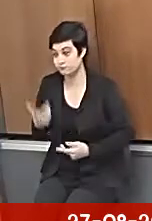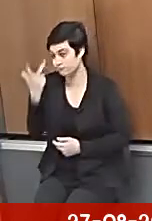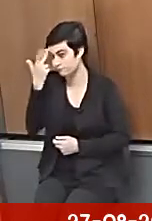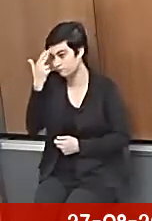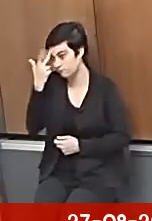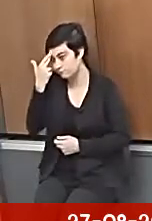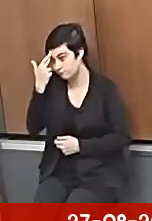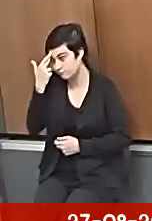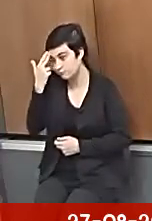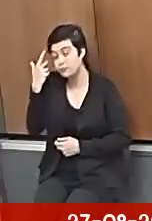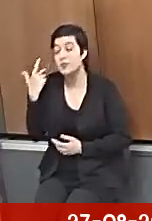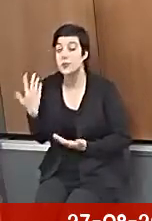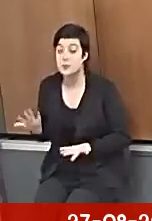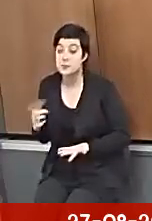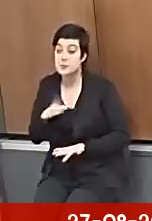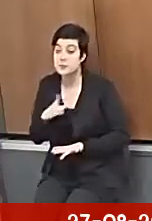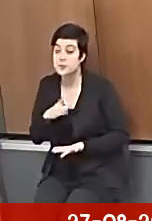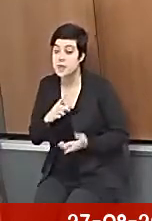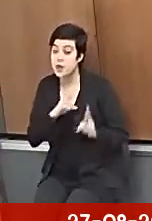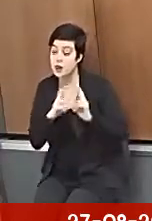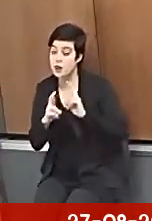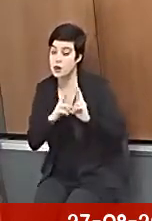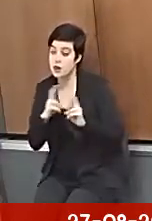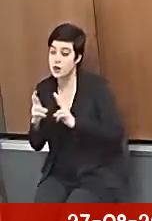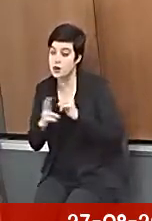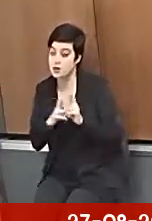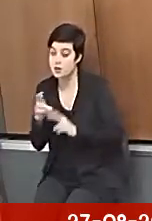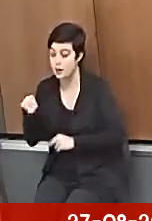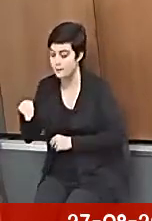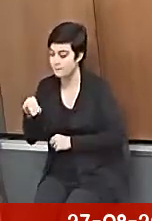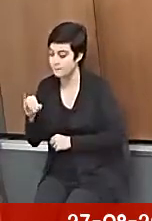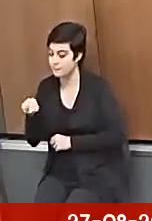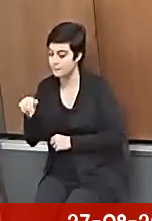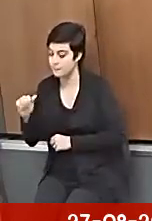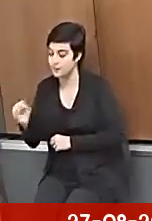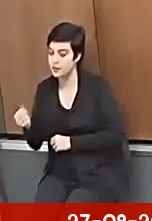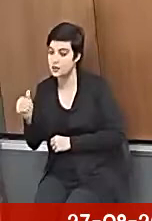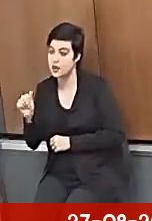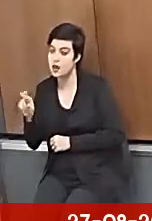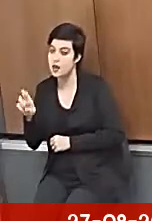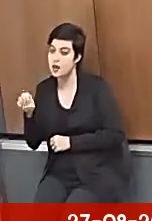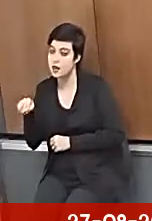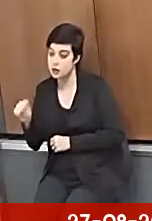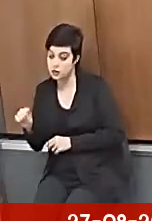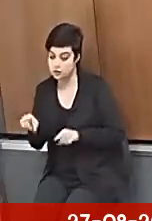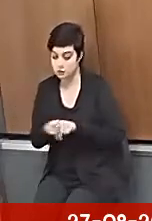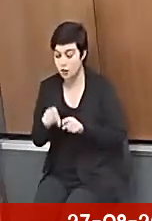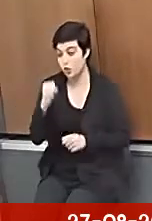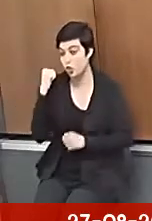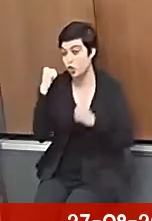essa questão de relação entre minas arena e torcedor é uma coisa que já vem arranhado com um longo do tempo